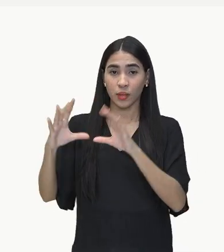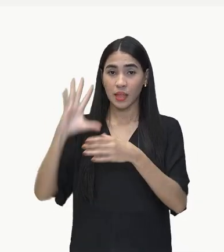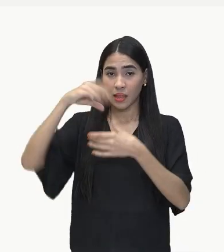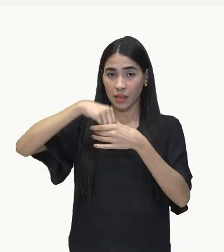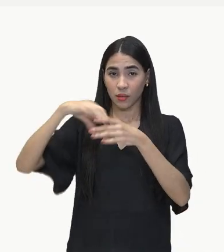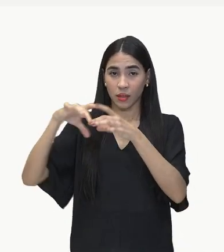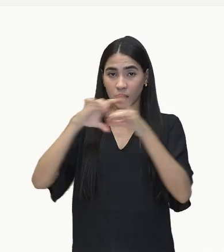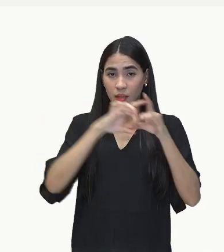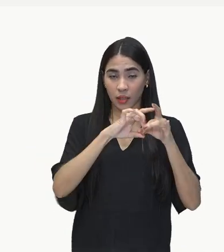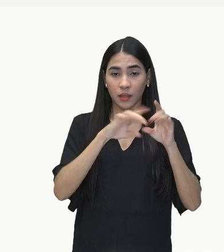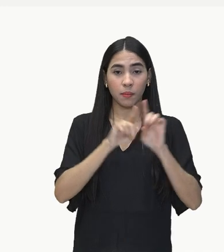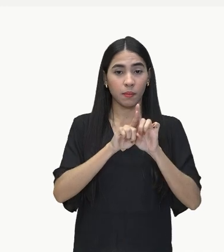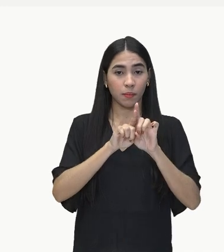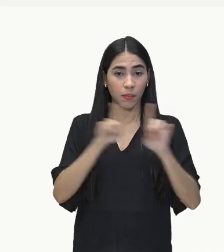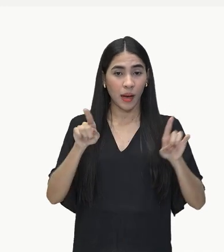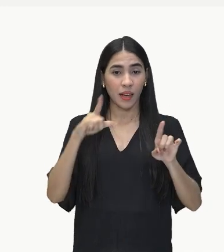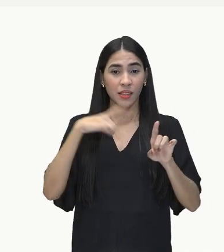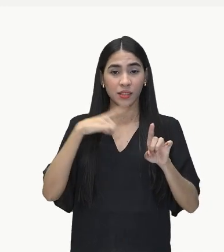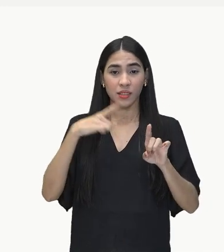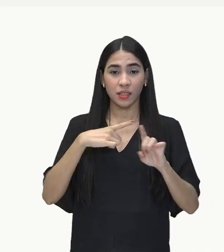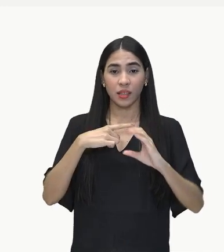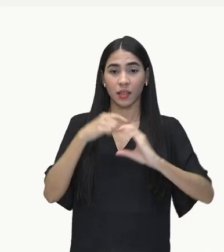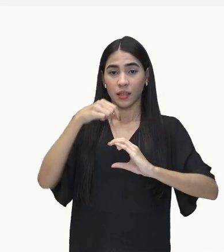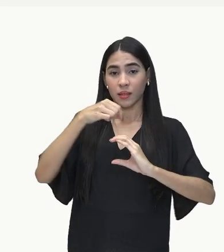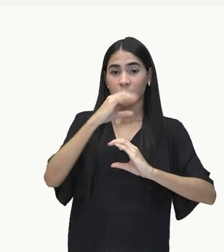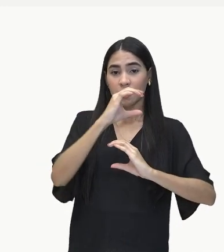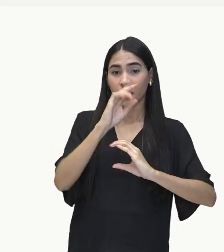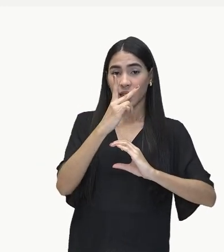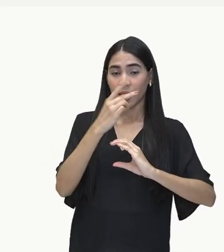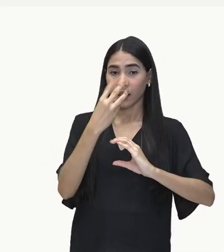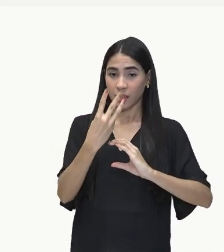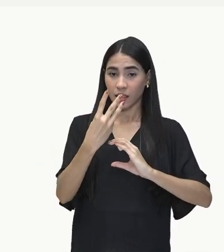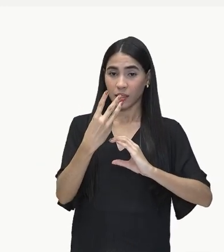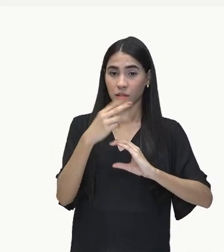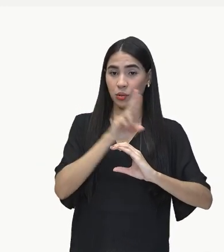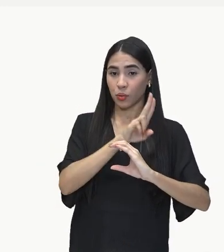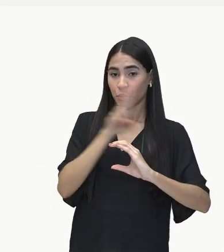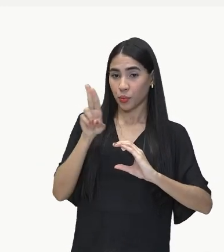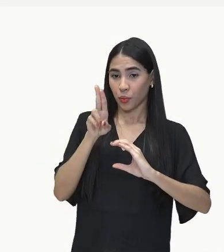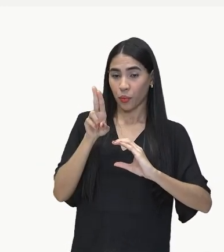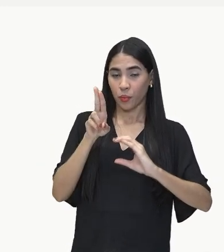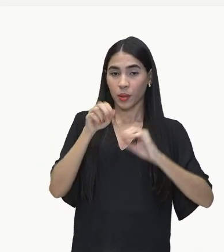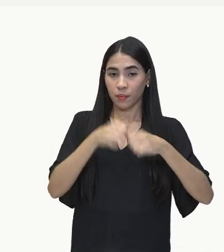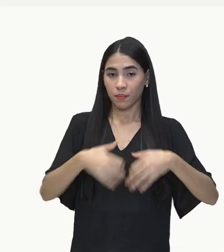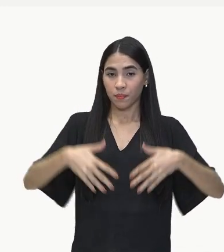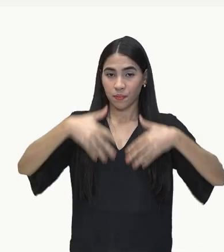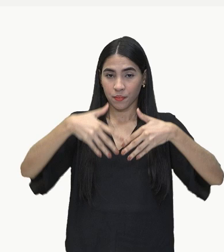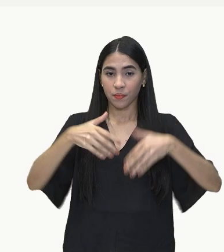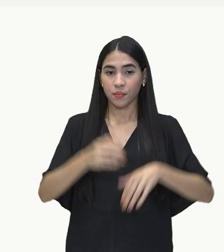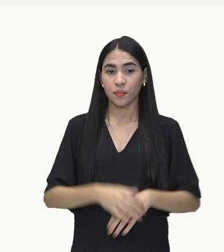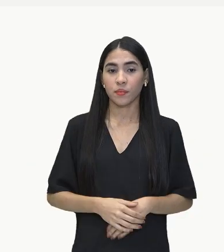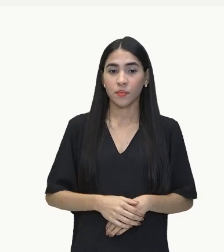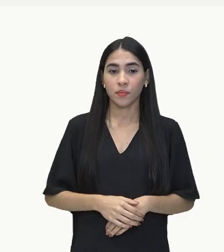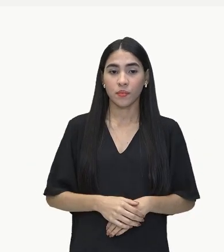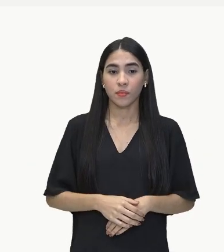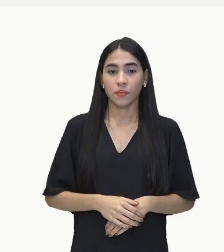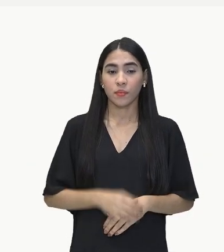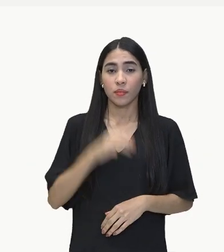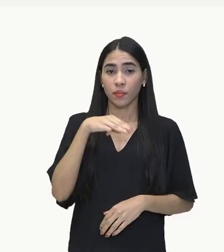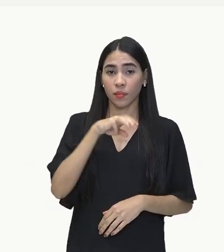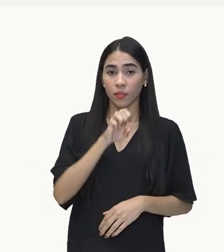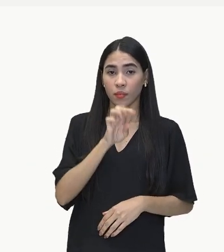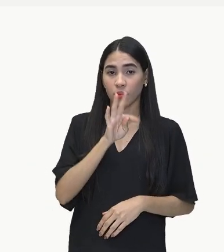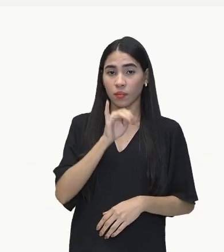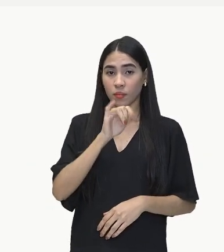tenho aqui uma ramificação. E o nome dessa ramificação é